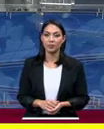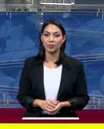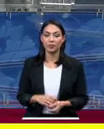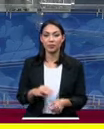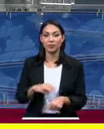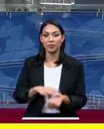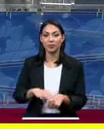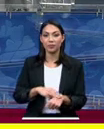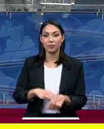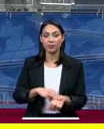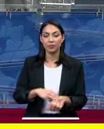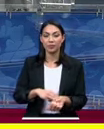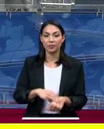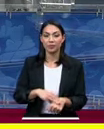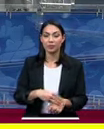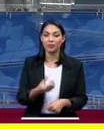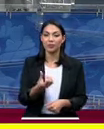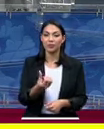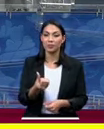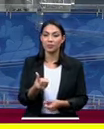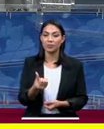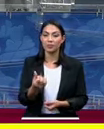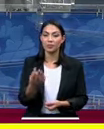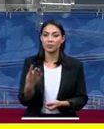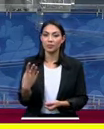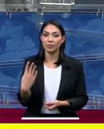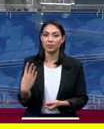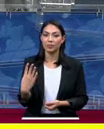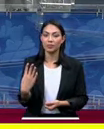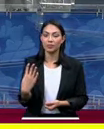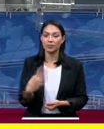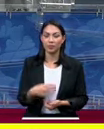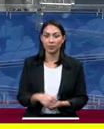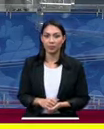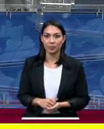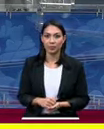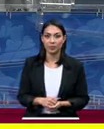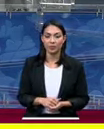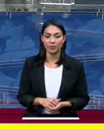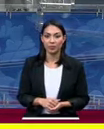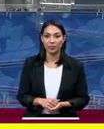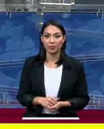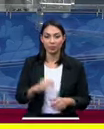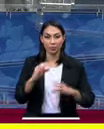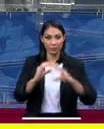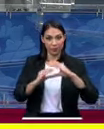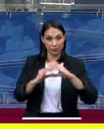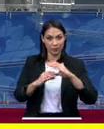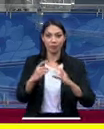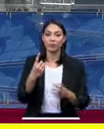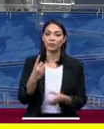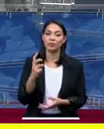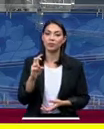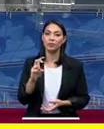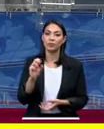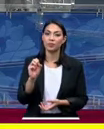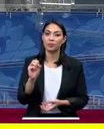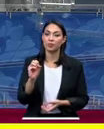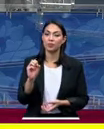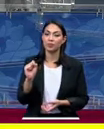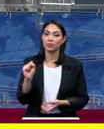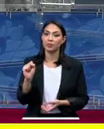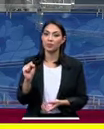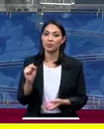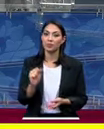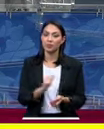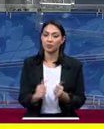Bola marrom, número 64. Marrom, 64. Este é o concurso número 1508 da